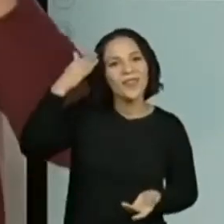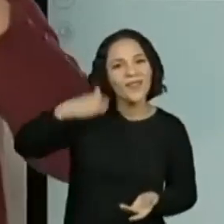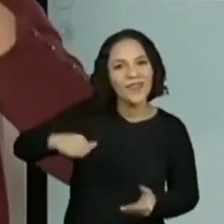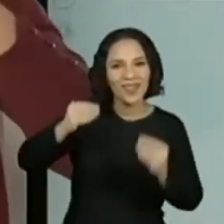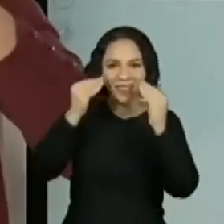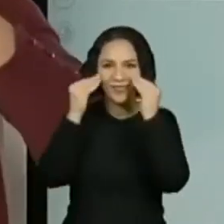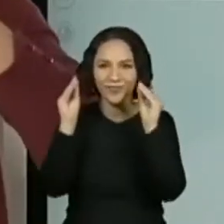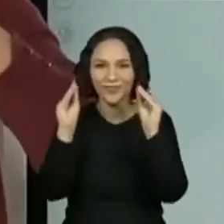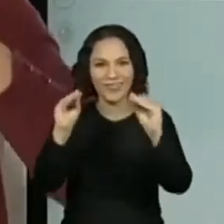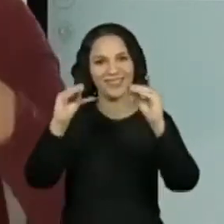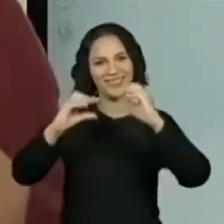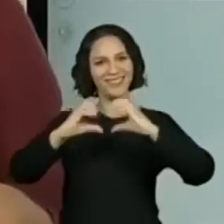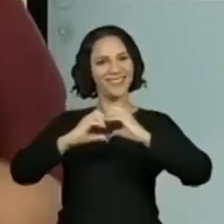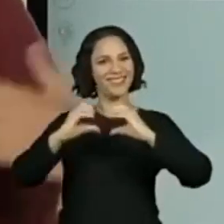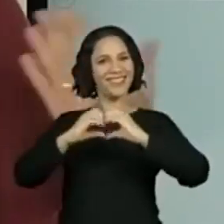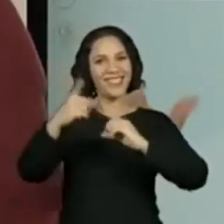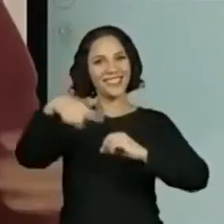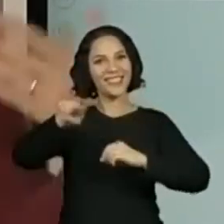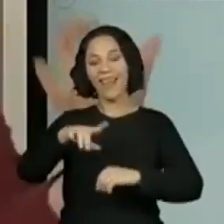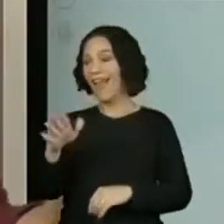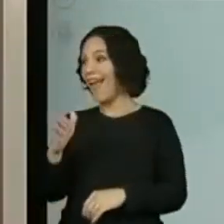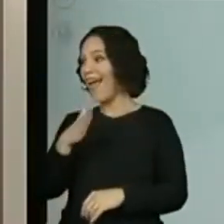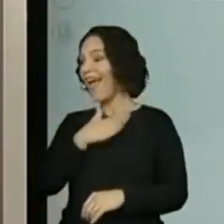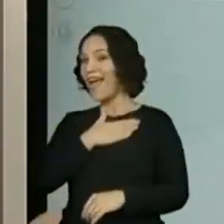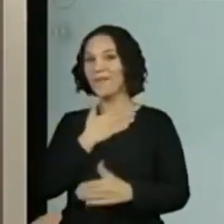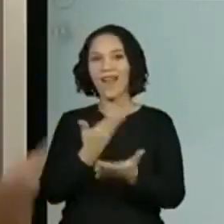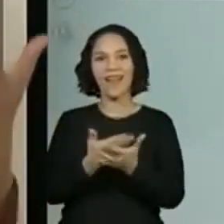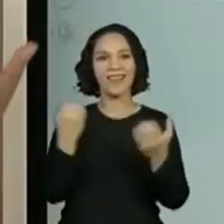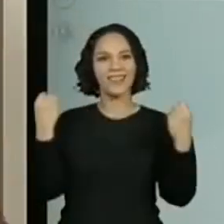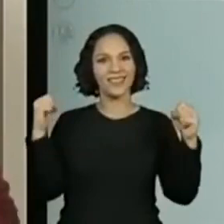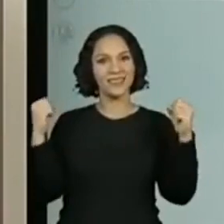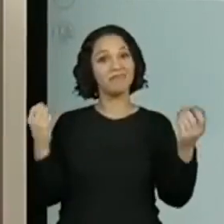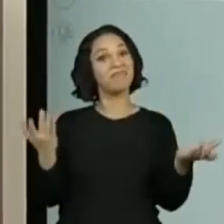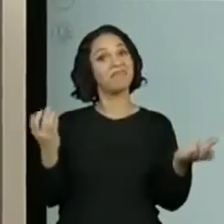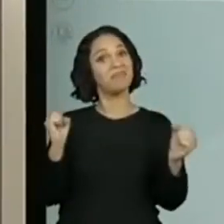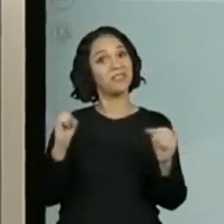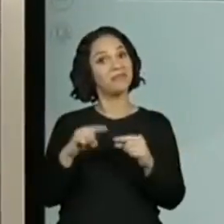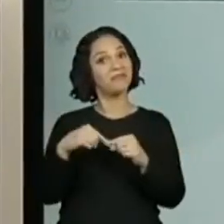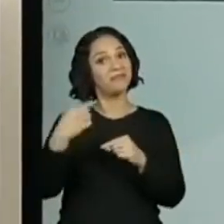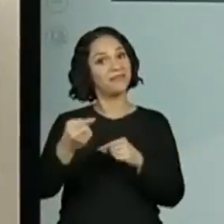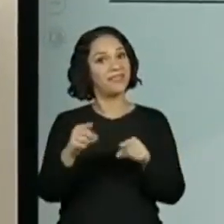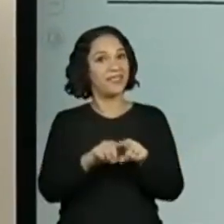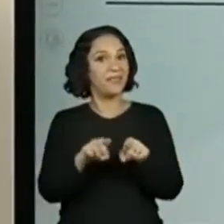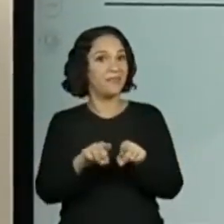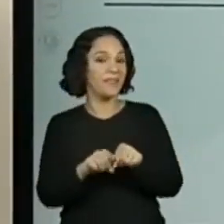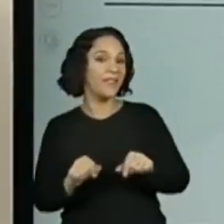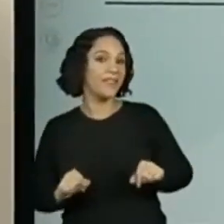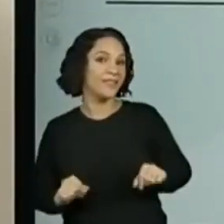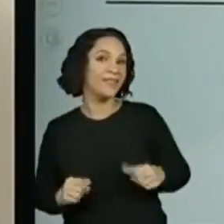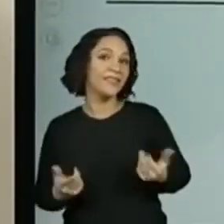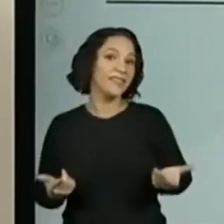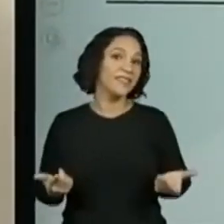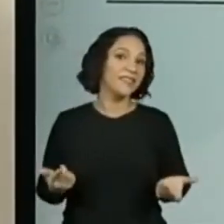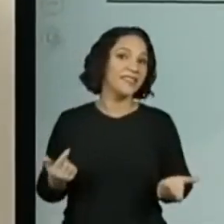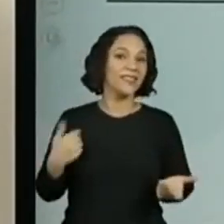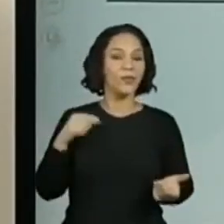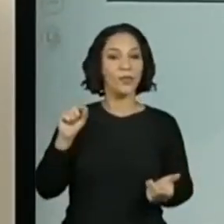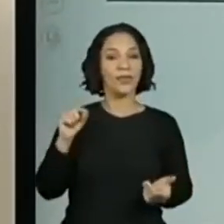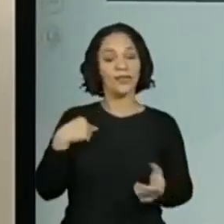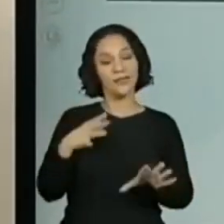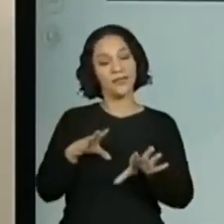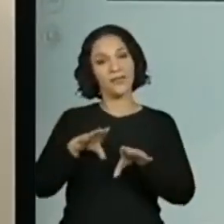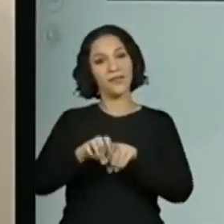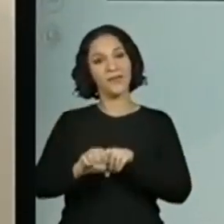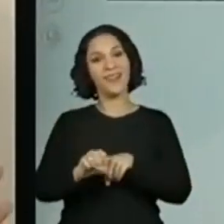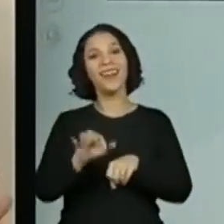beijo, ó, aula de educação física. Quem sabe depois a gente também faça... Aí uma faculdade de